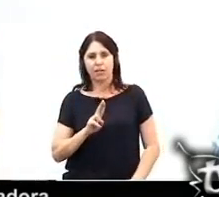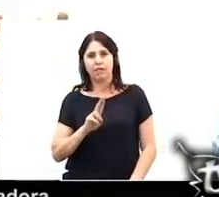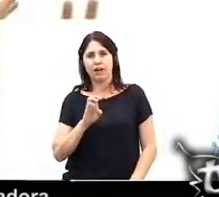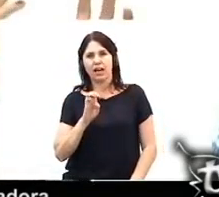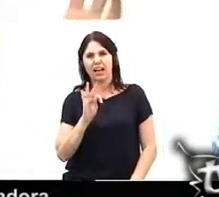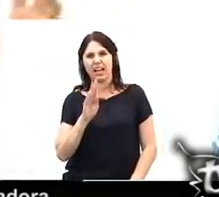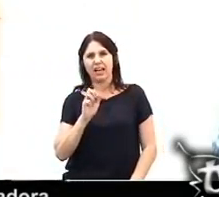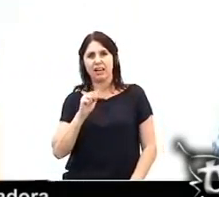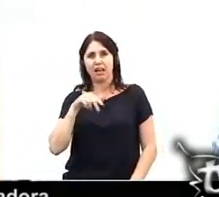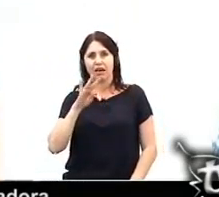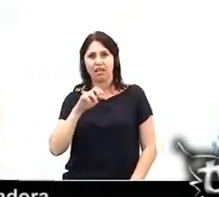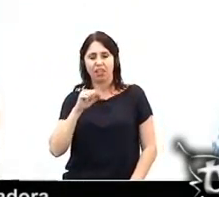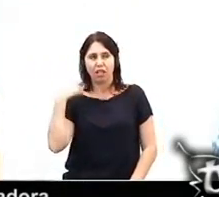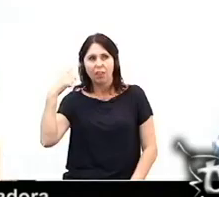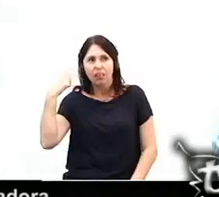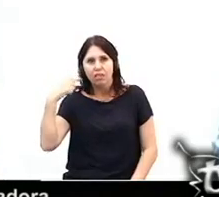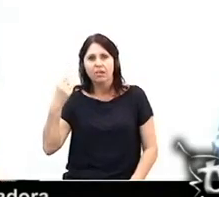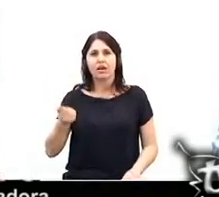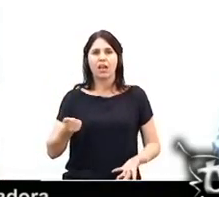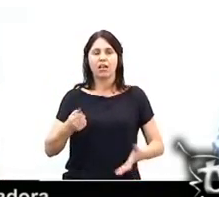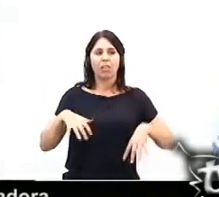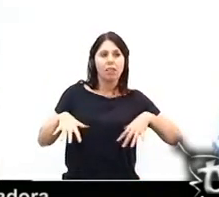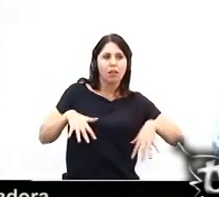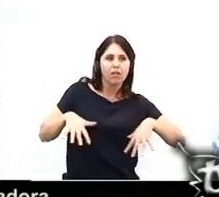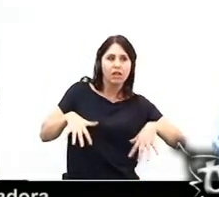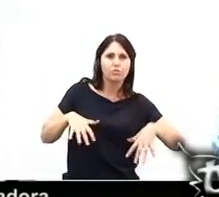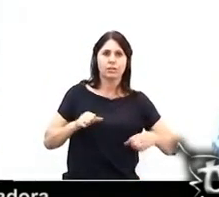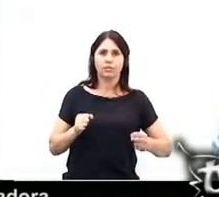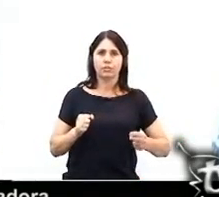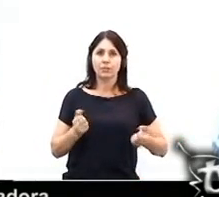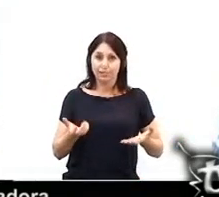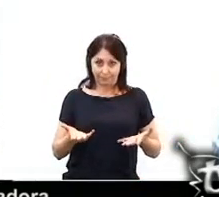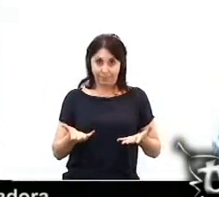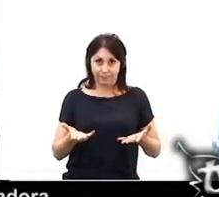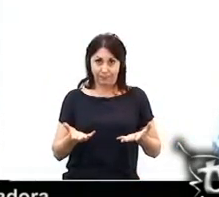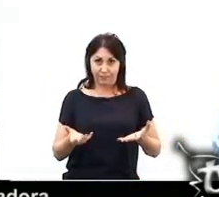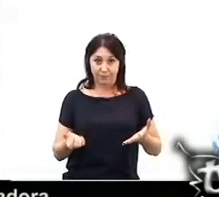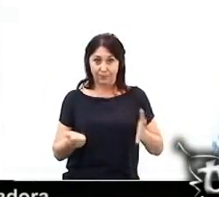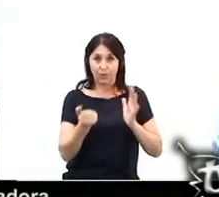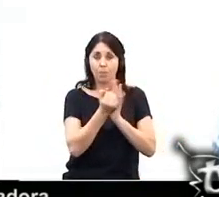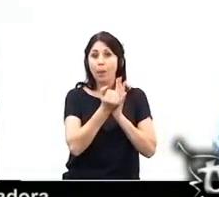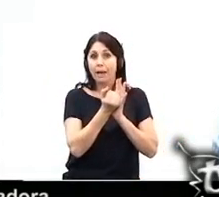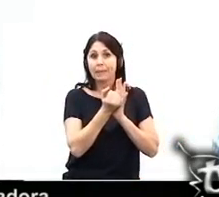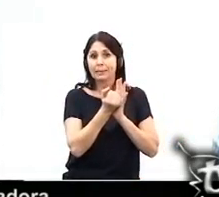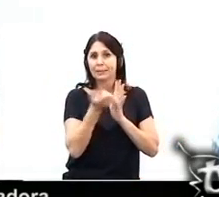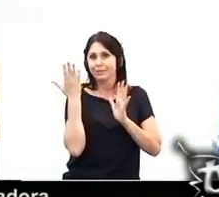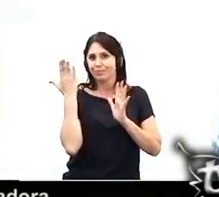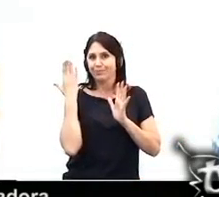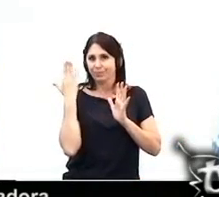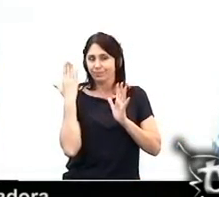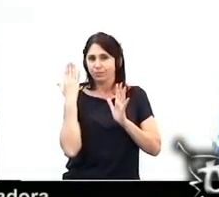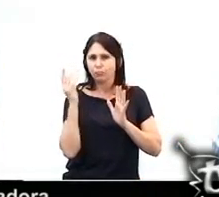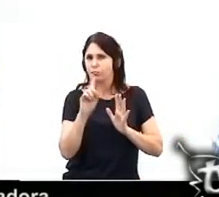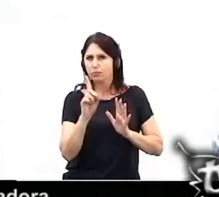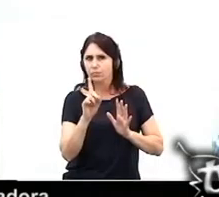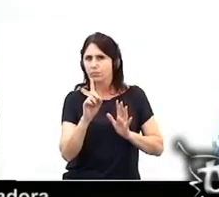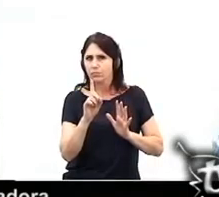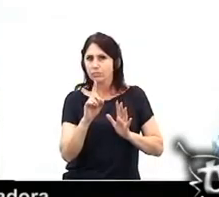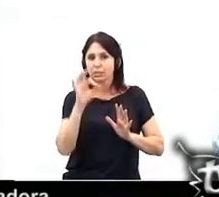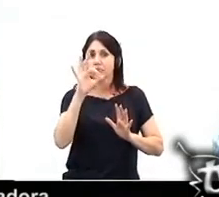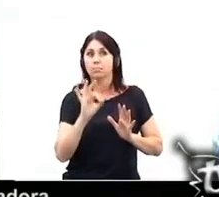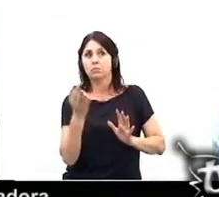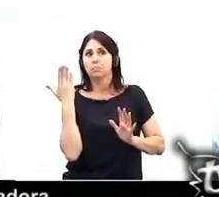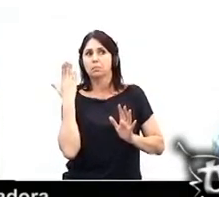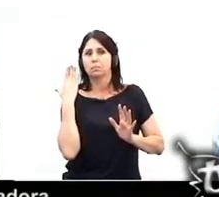vivemos. Né? Antigamente a gente dizia lá, a pessoa... o retardado, o excepcional, o